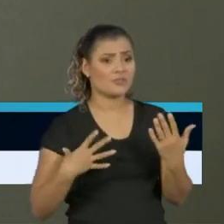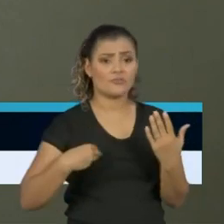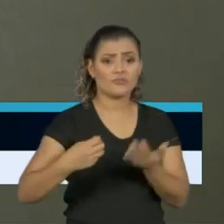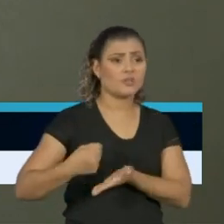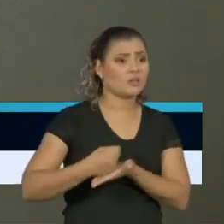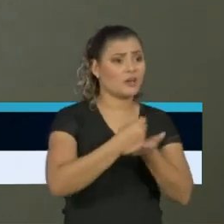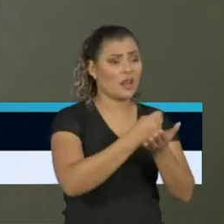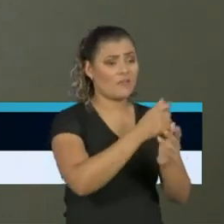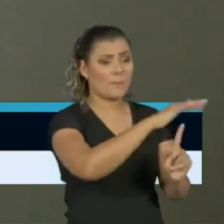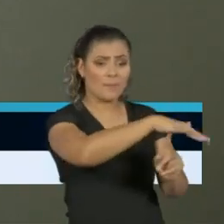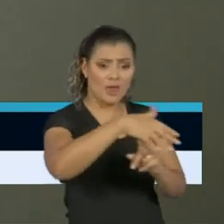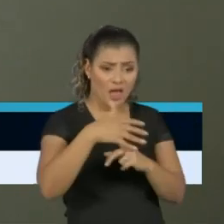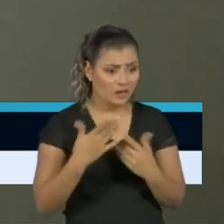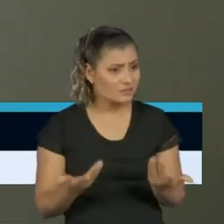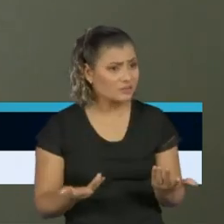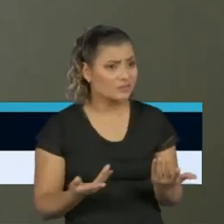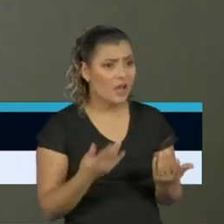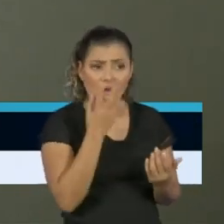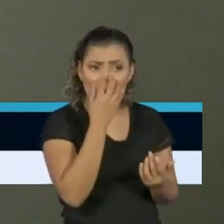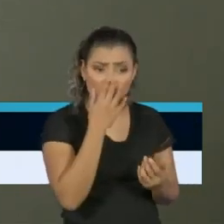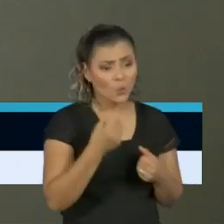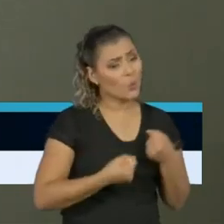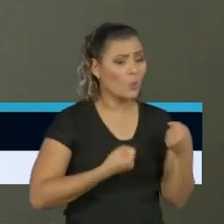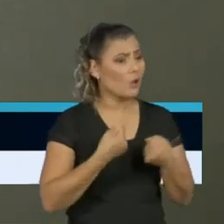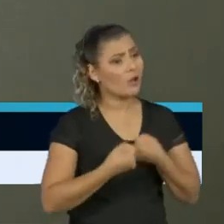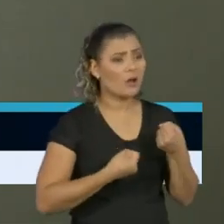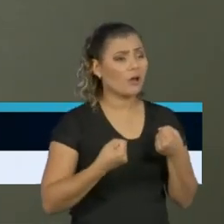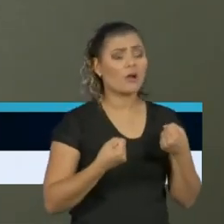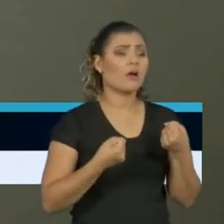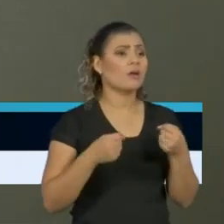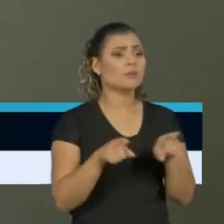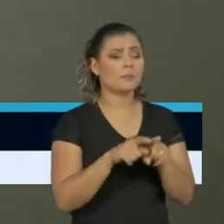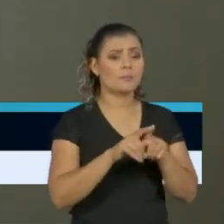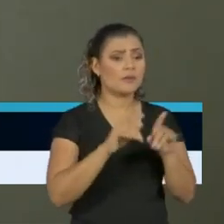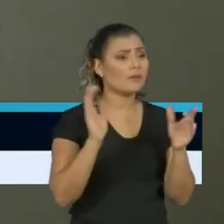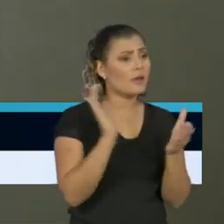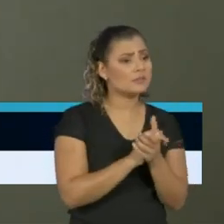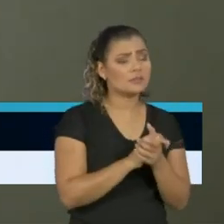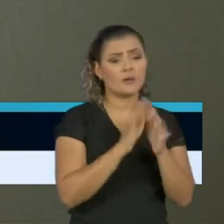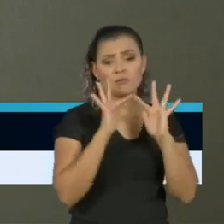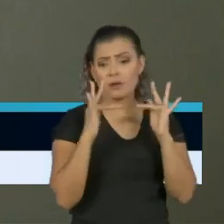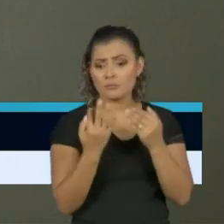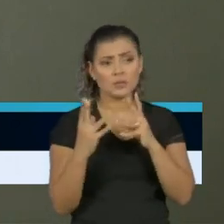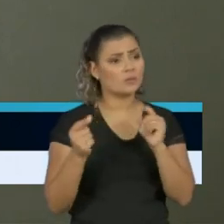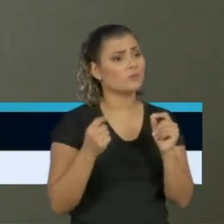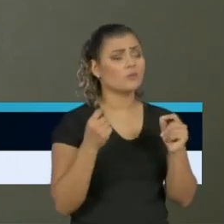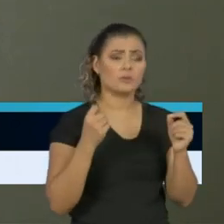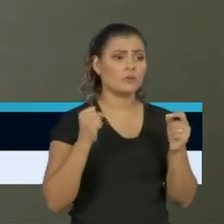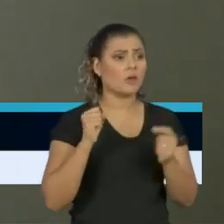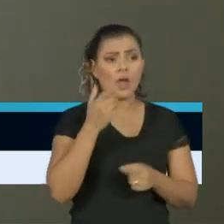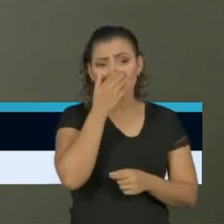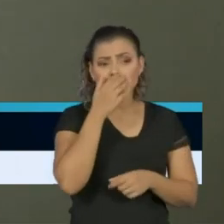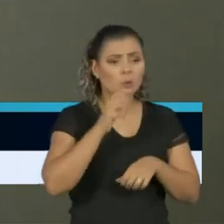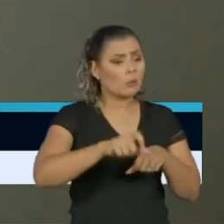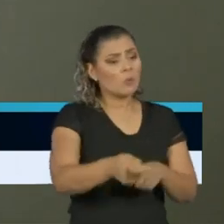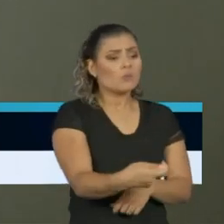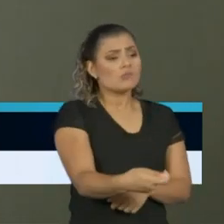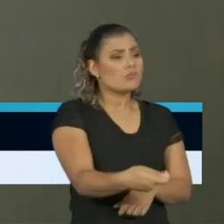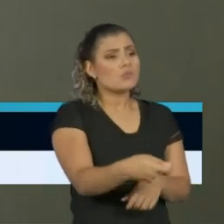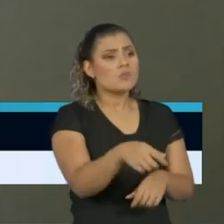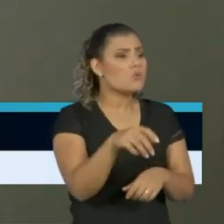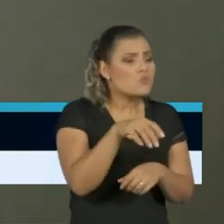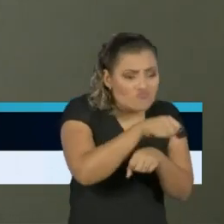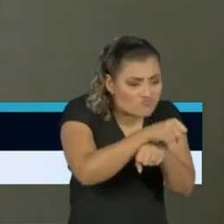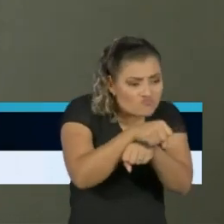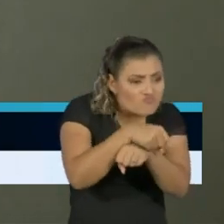na praça, passeando com o cachorro, casais, famílias. Ontem, o ministro da Saúde, ele disse na